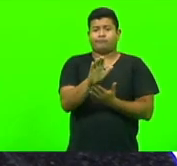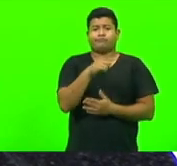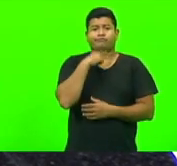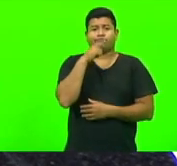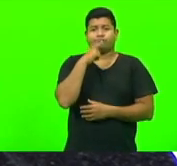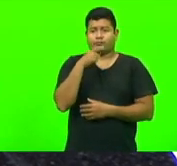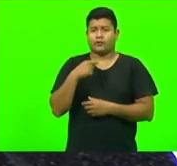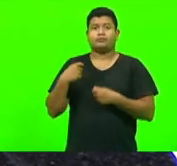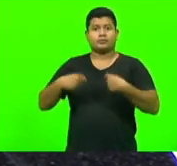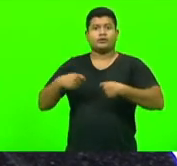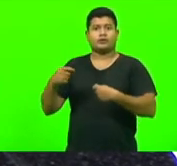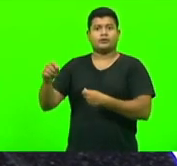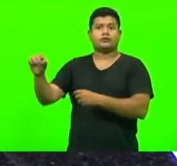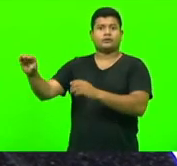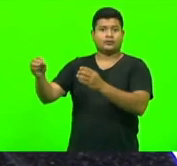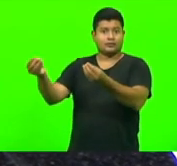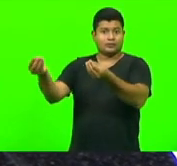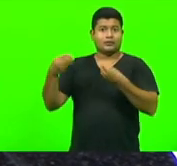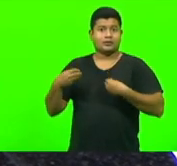então vacinada,